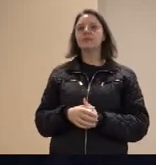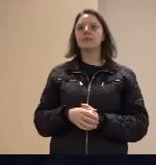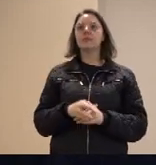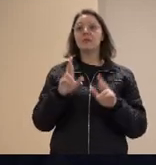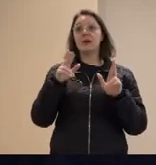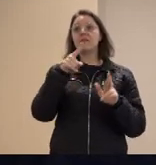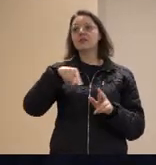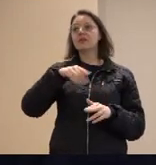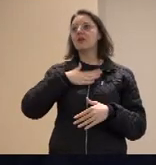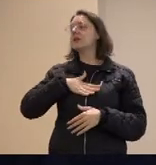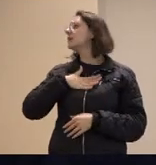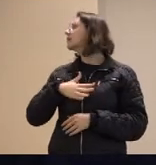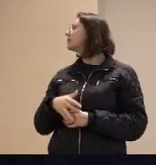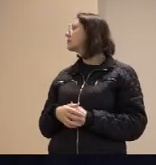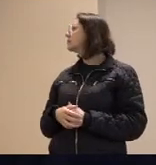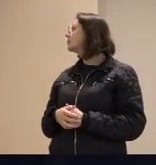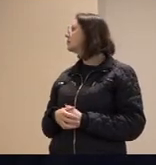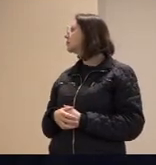gostem.